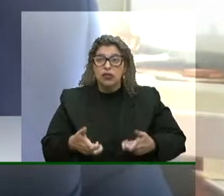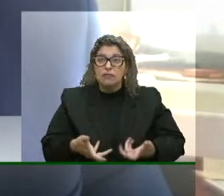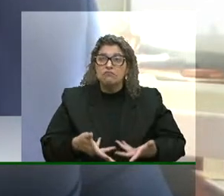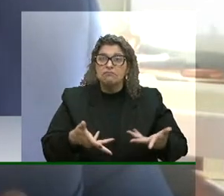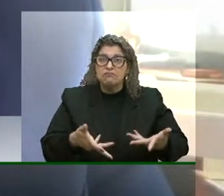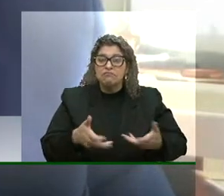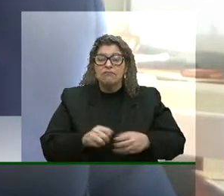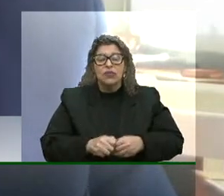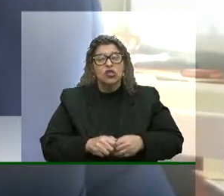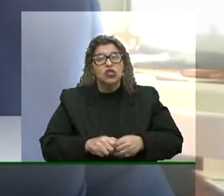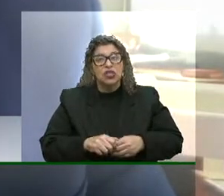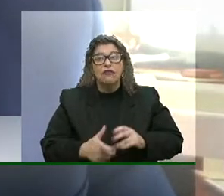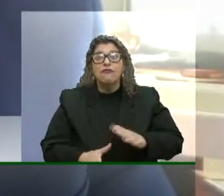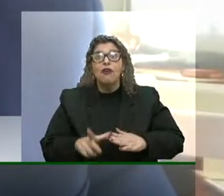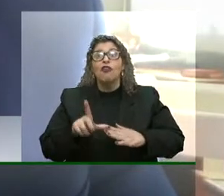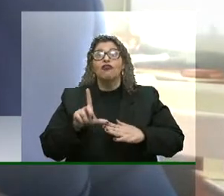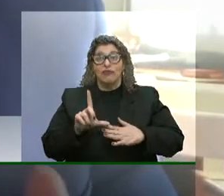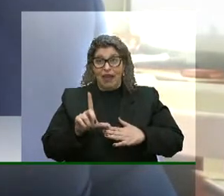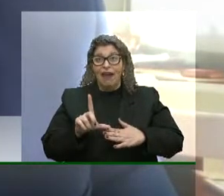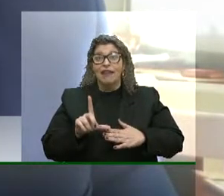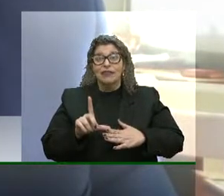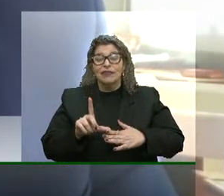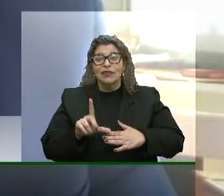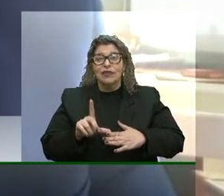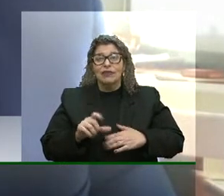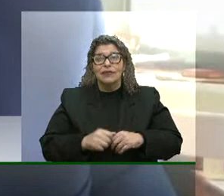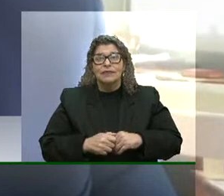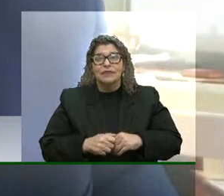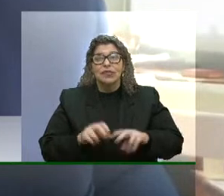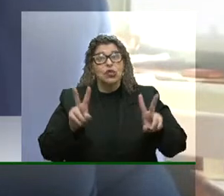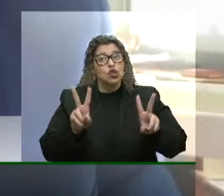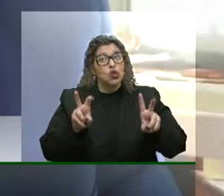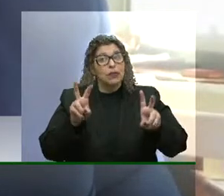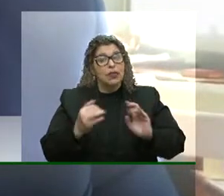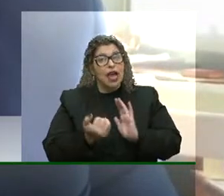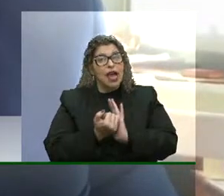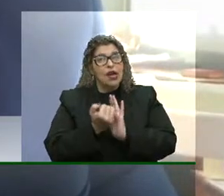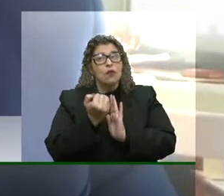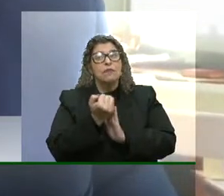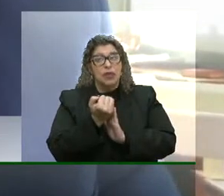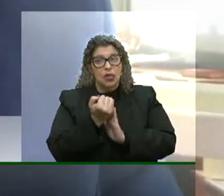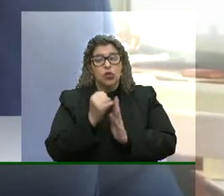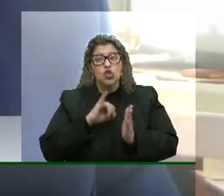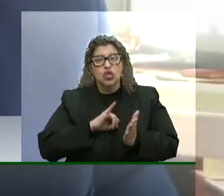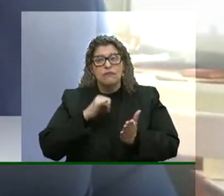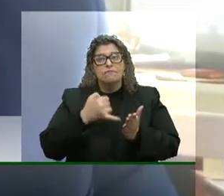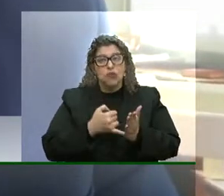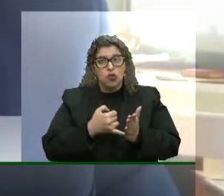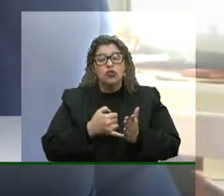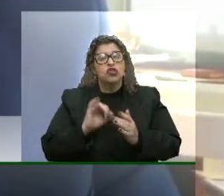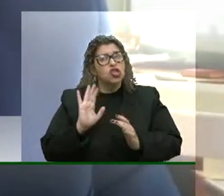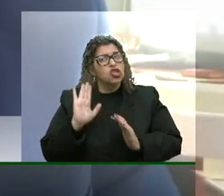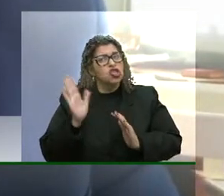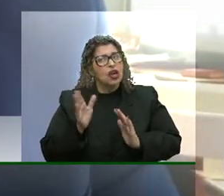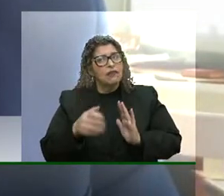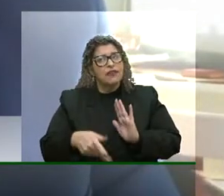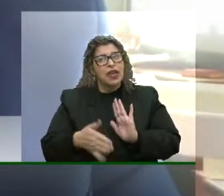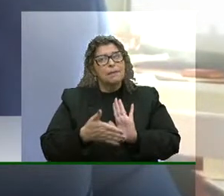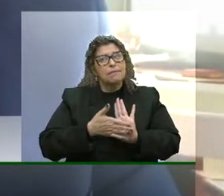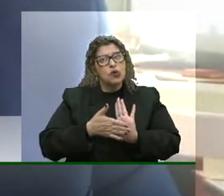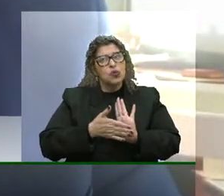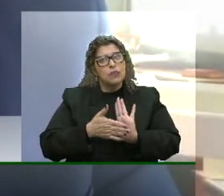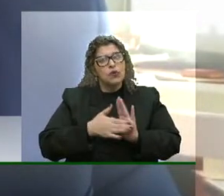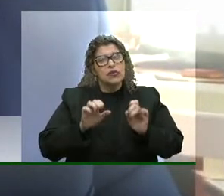de retroceder na questão desse aumento de impostos que havia sido proposto aqui na